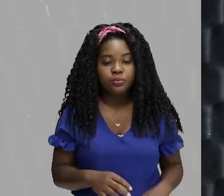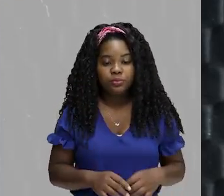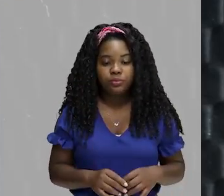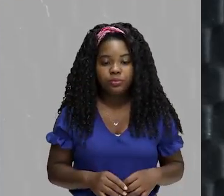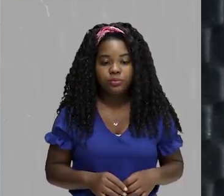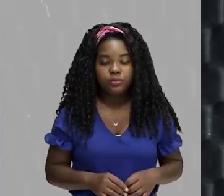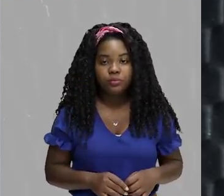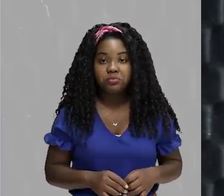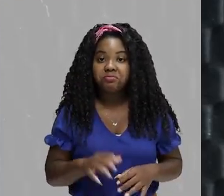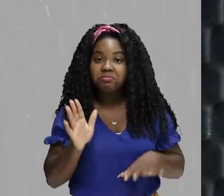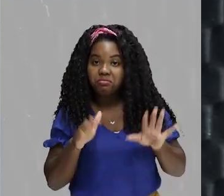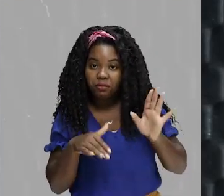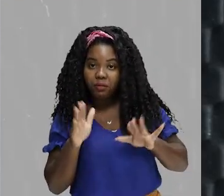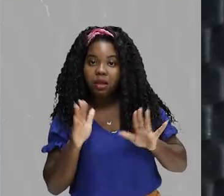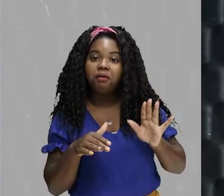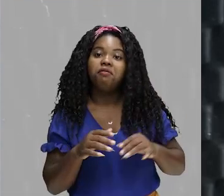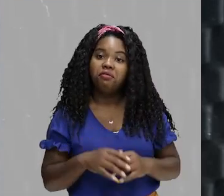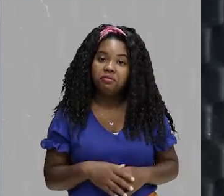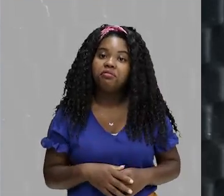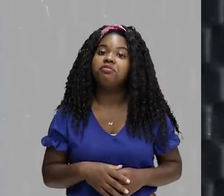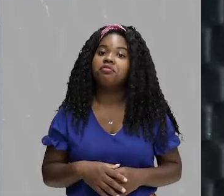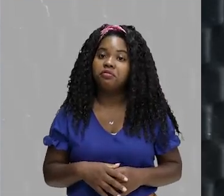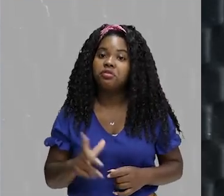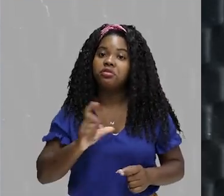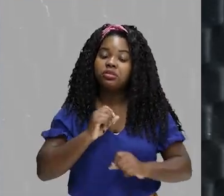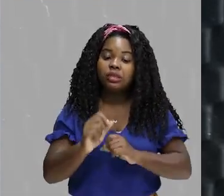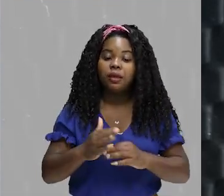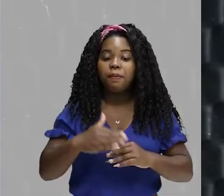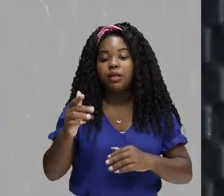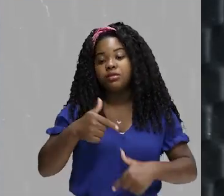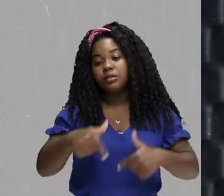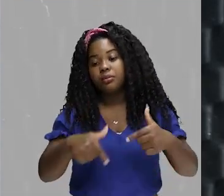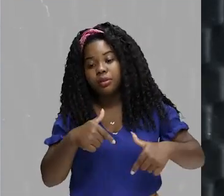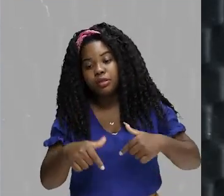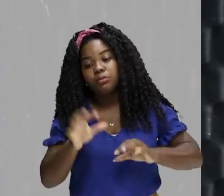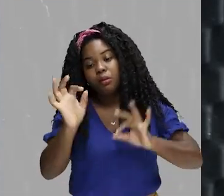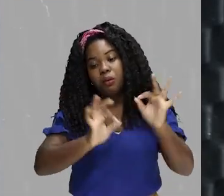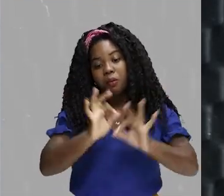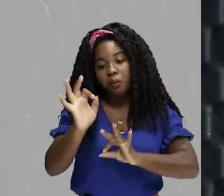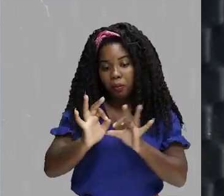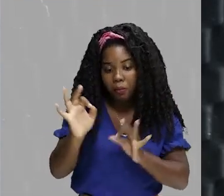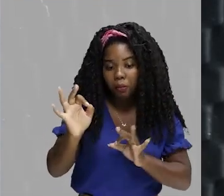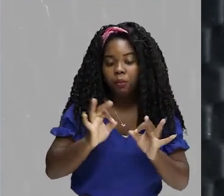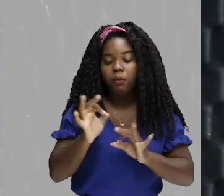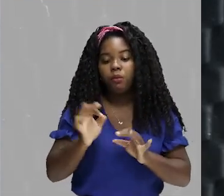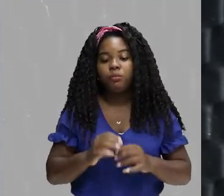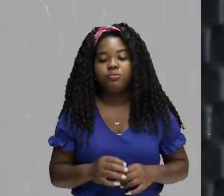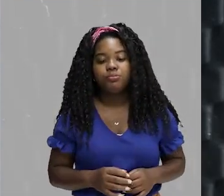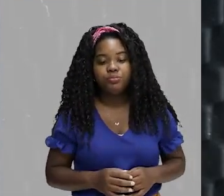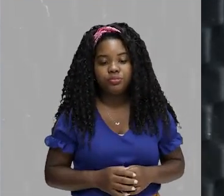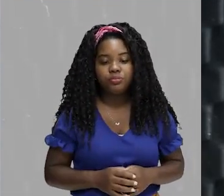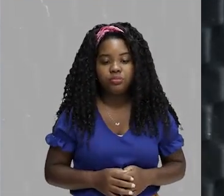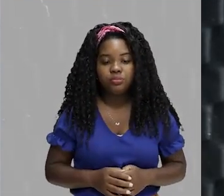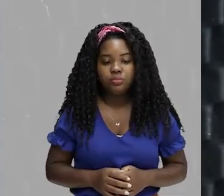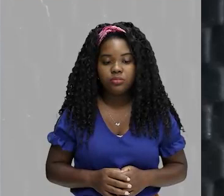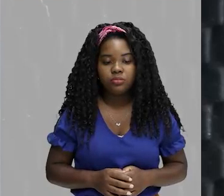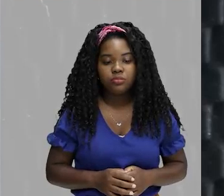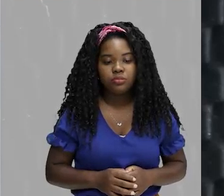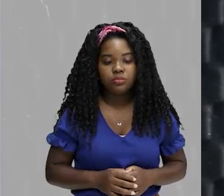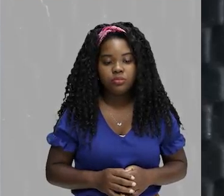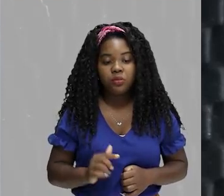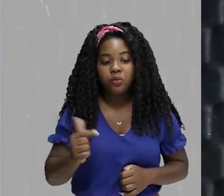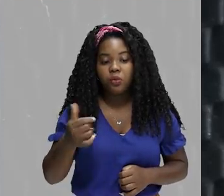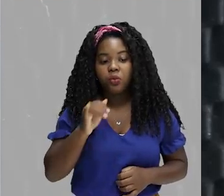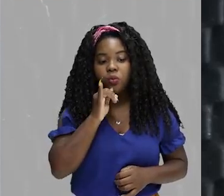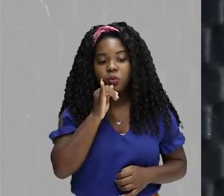Então, talvez tenham contratado mais trabalhadores para as instalações sucursais de Córdoba, tá certo?